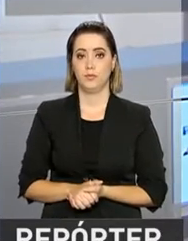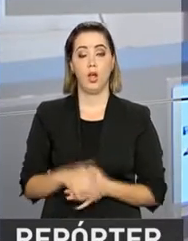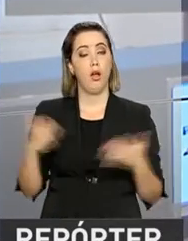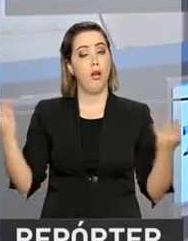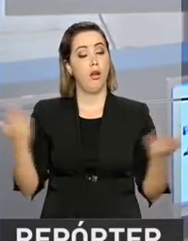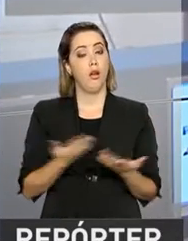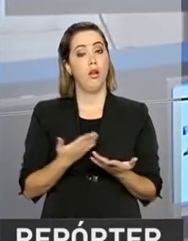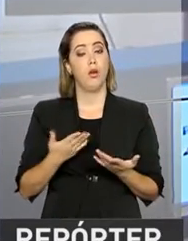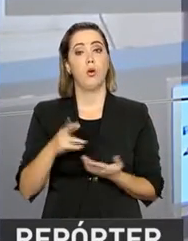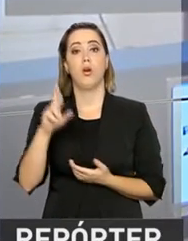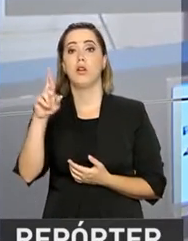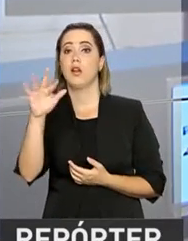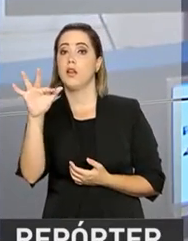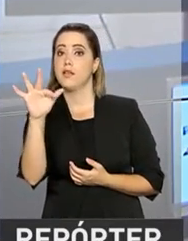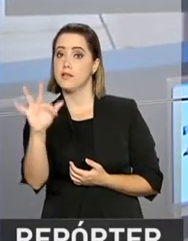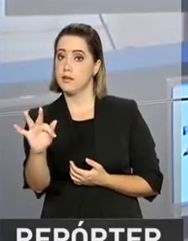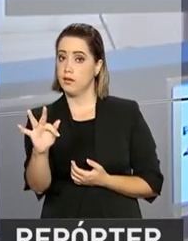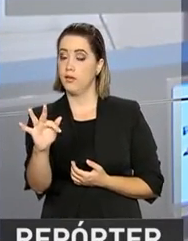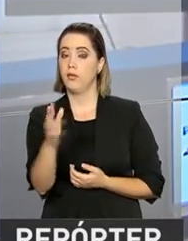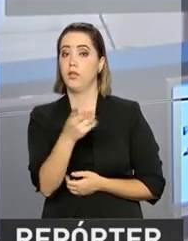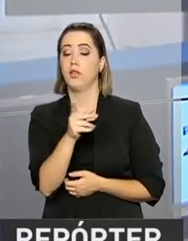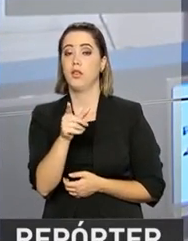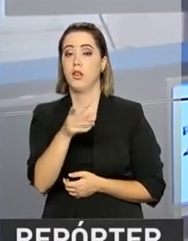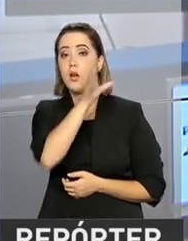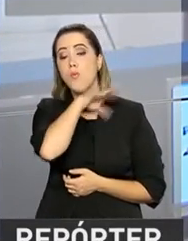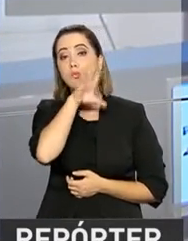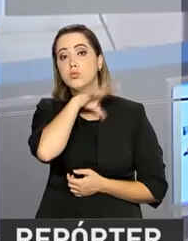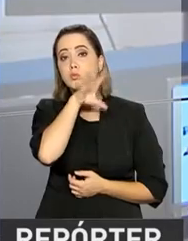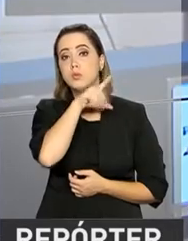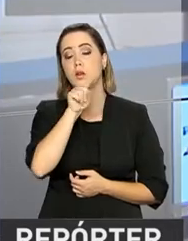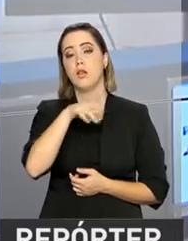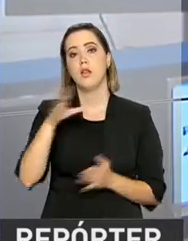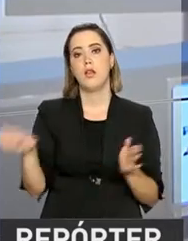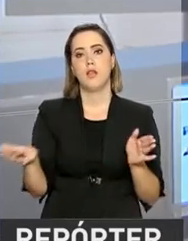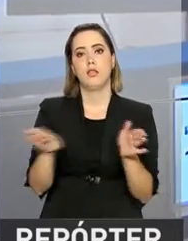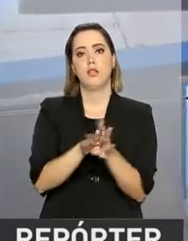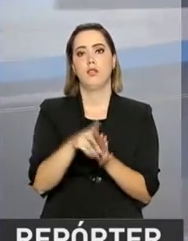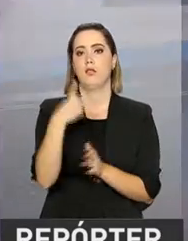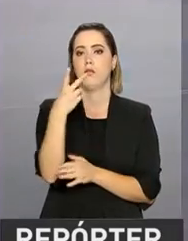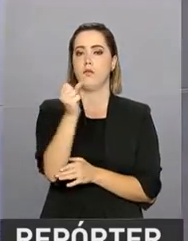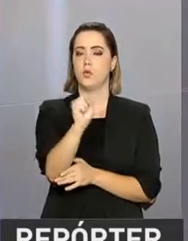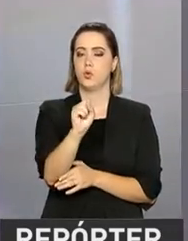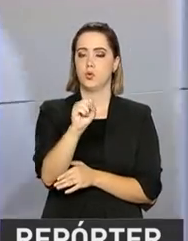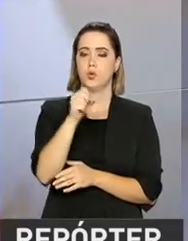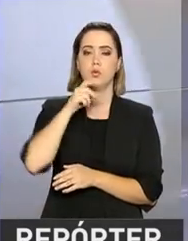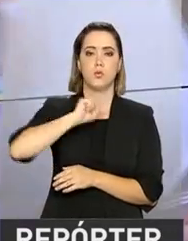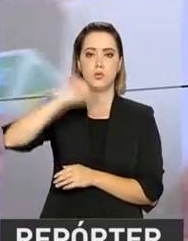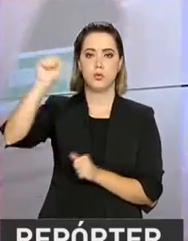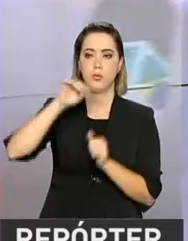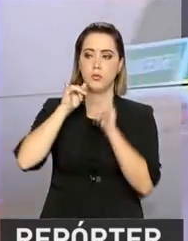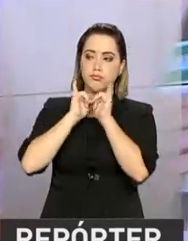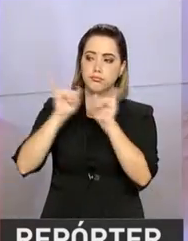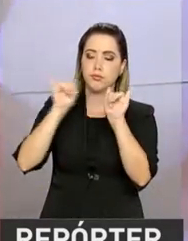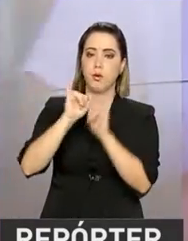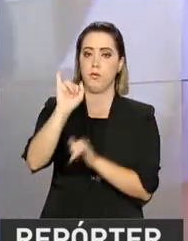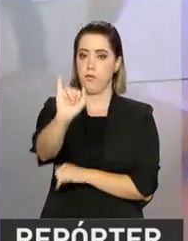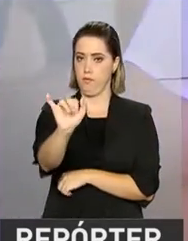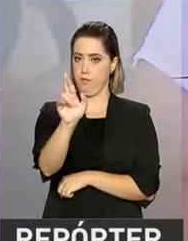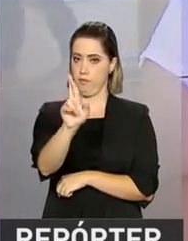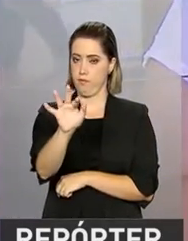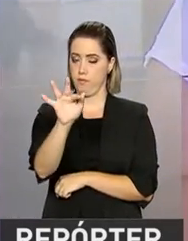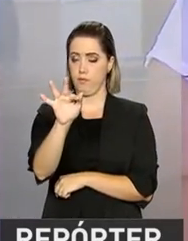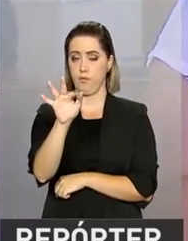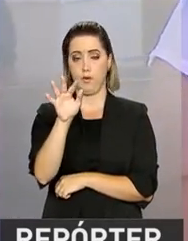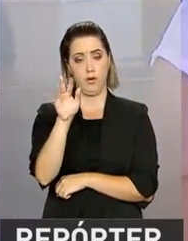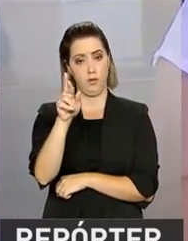recebe até o dia 28 de abril às declarações do imposto de renda nós vamos então falar com a repórter luana karen que tem os detalhes